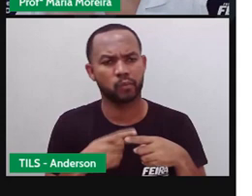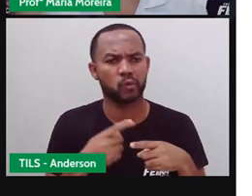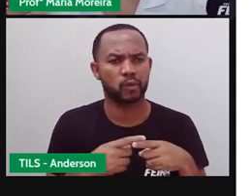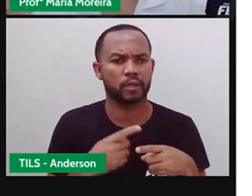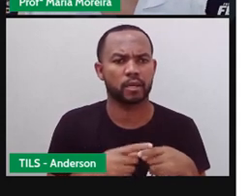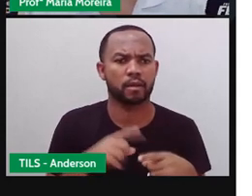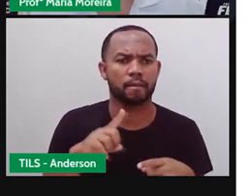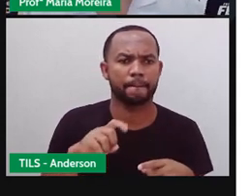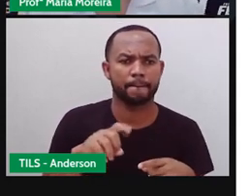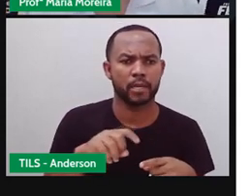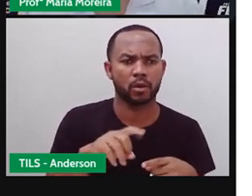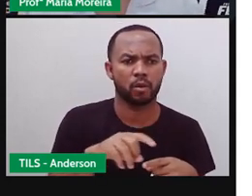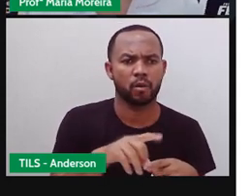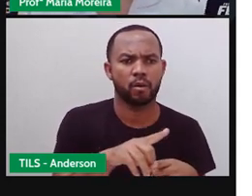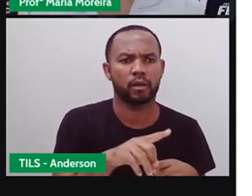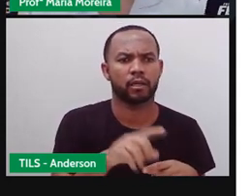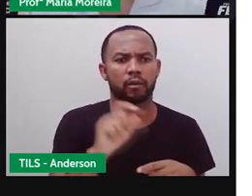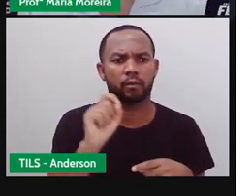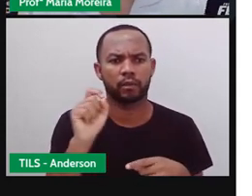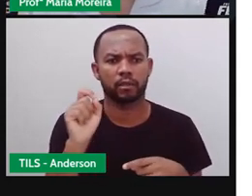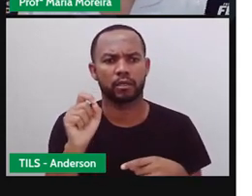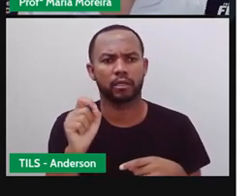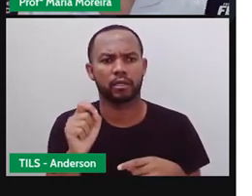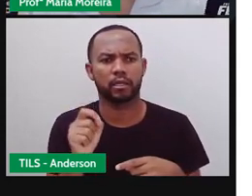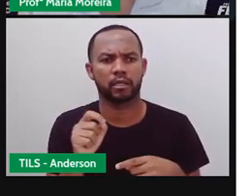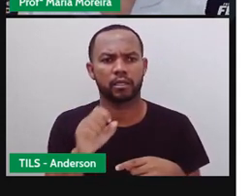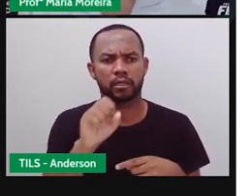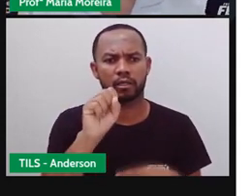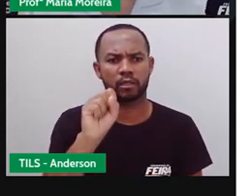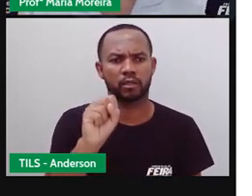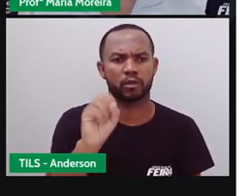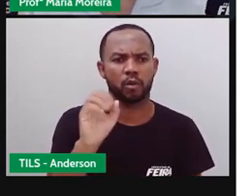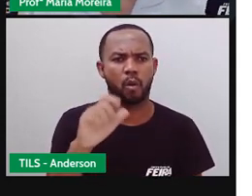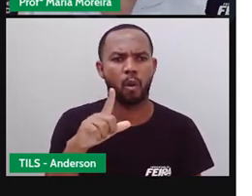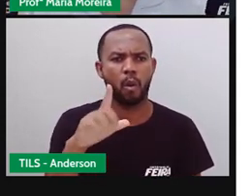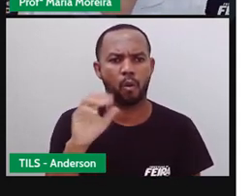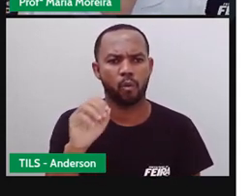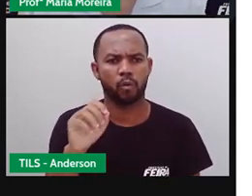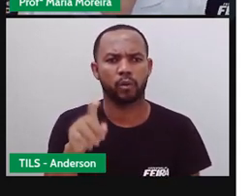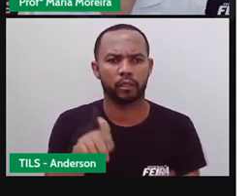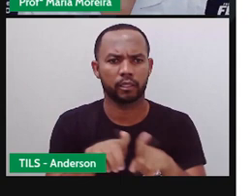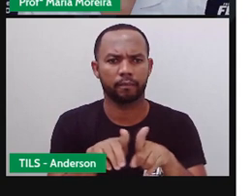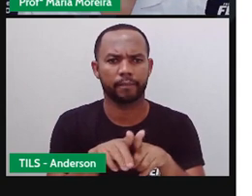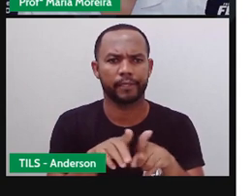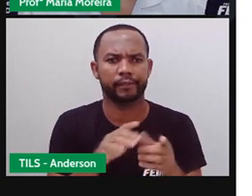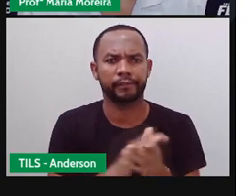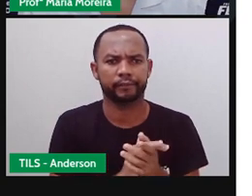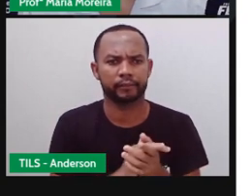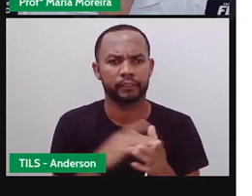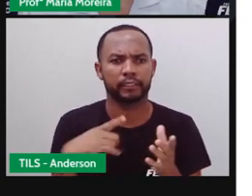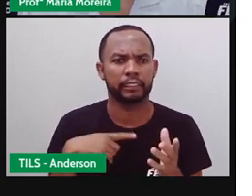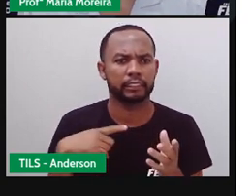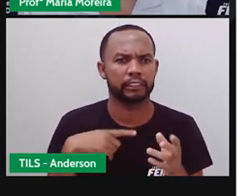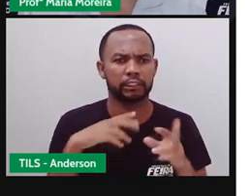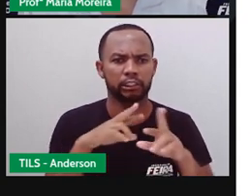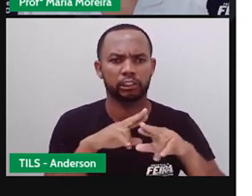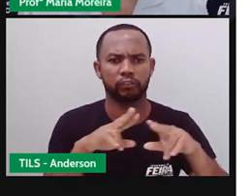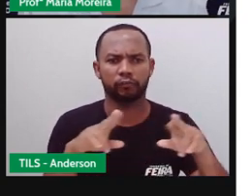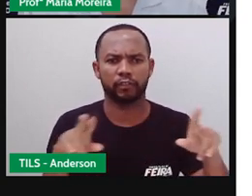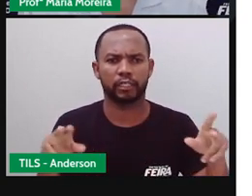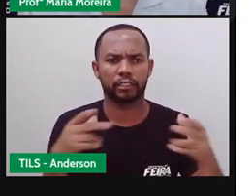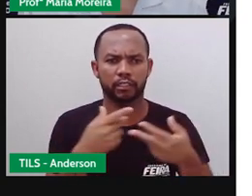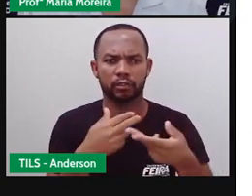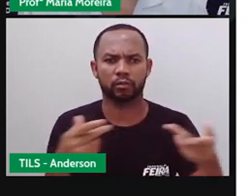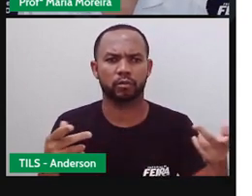minhoca está atrelada diretamente ao solo mas é só minhoca não existem outros